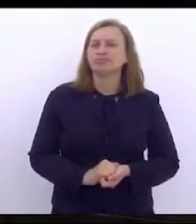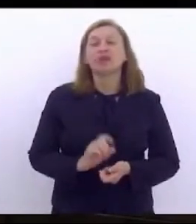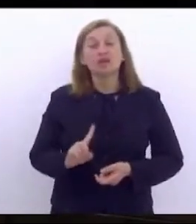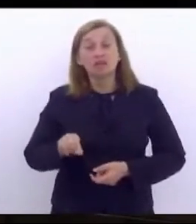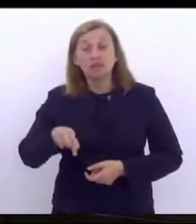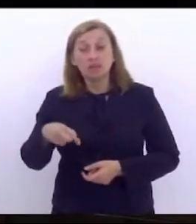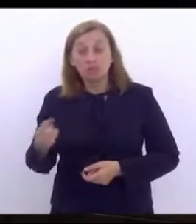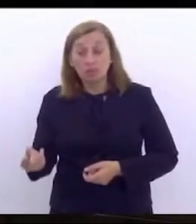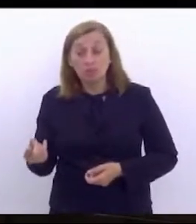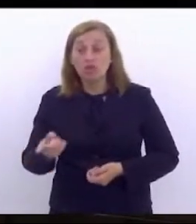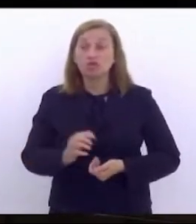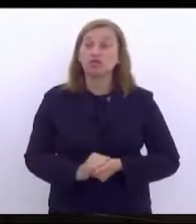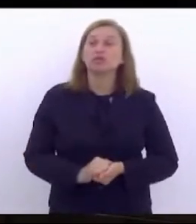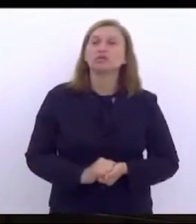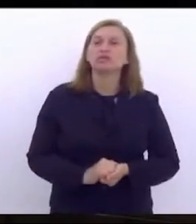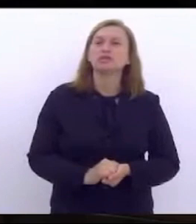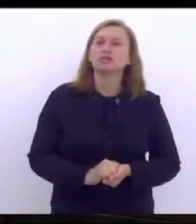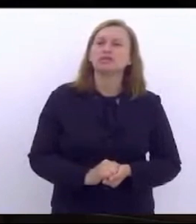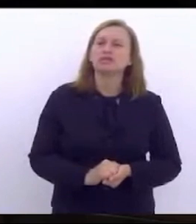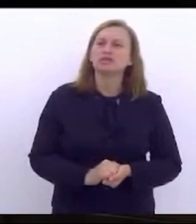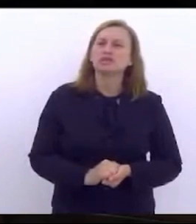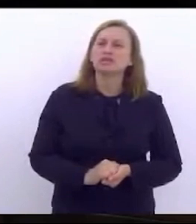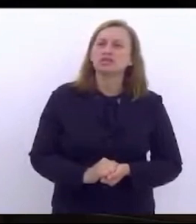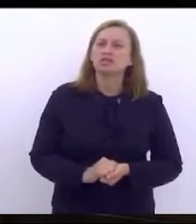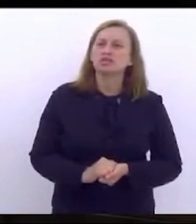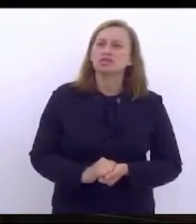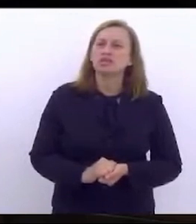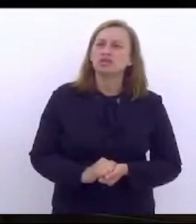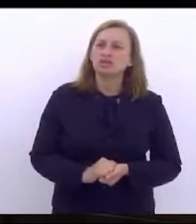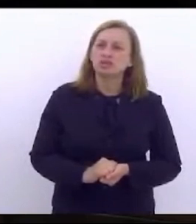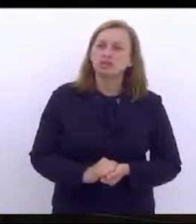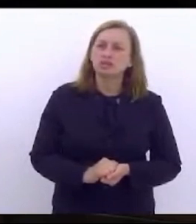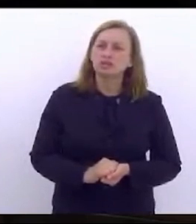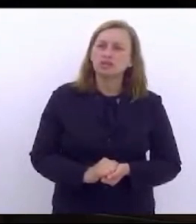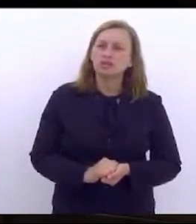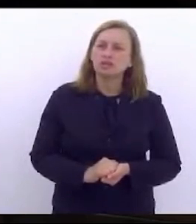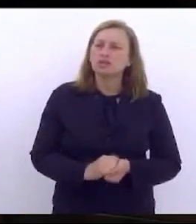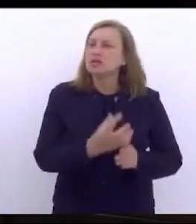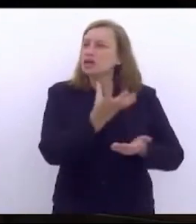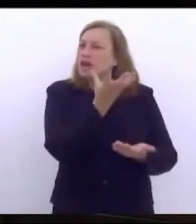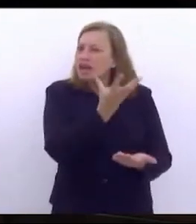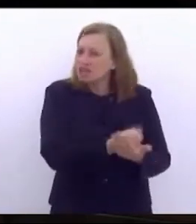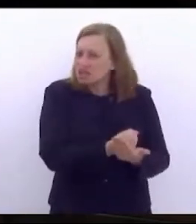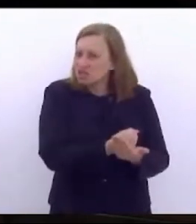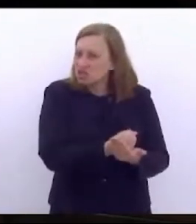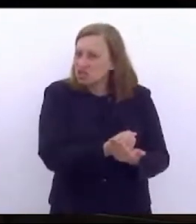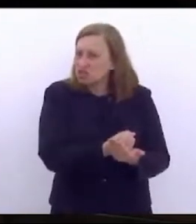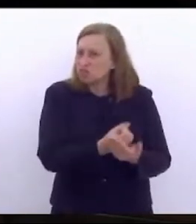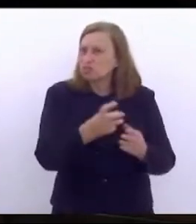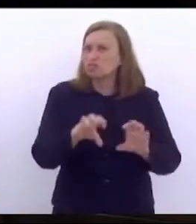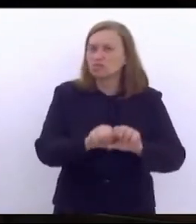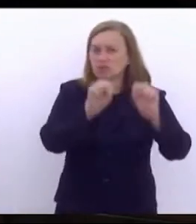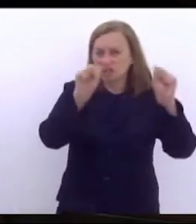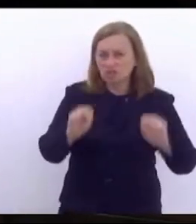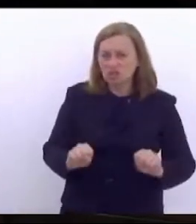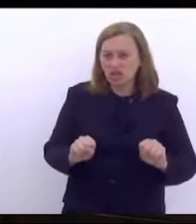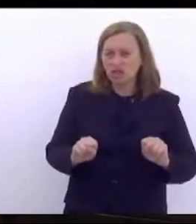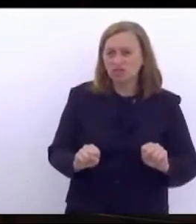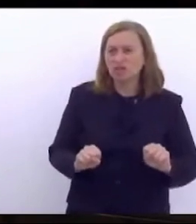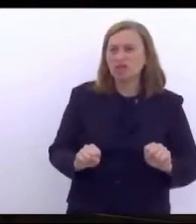Depois você tem, de uma maneira geral, os registros, né, porque vem por sistema,